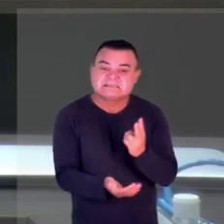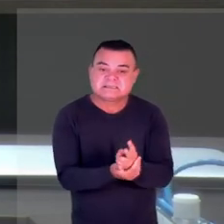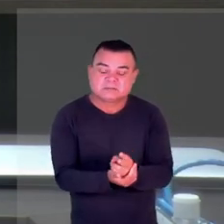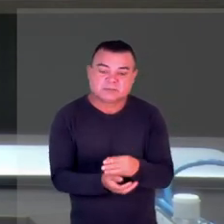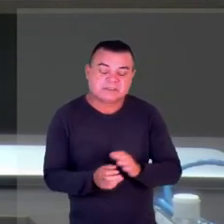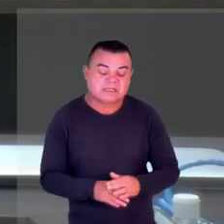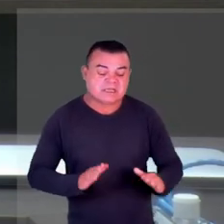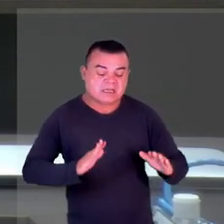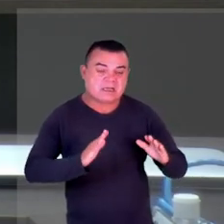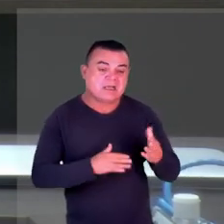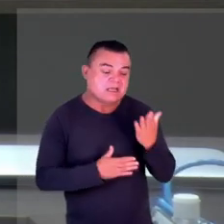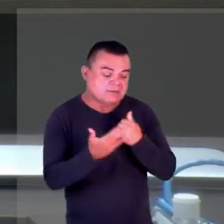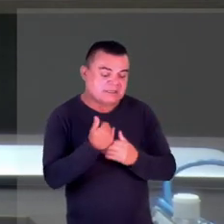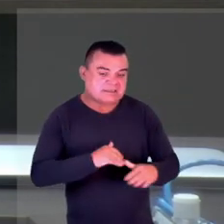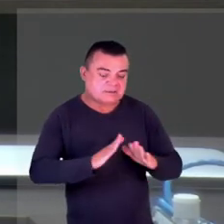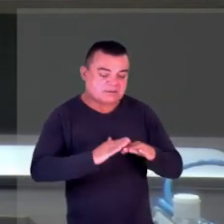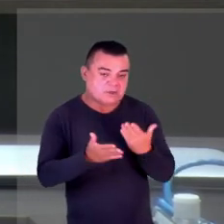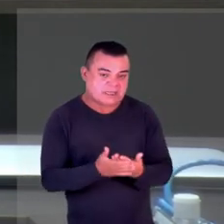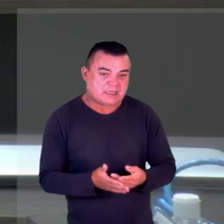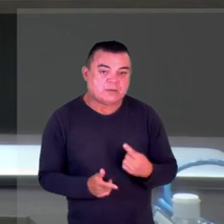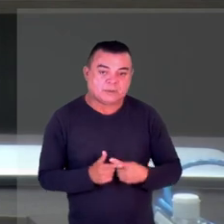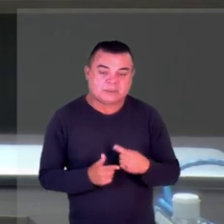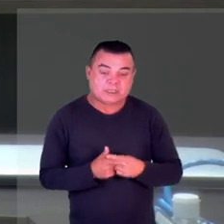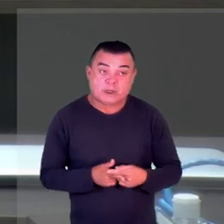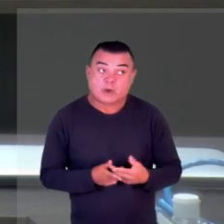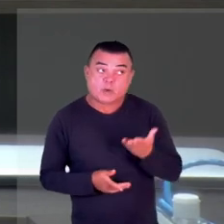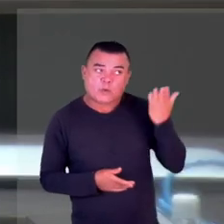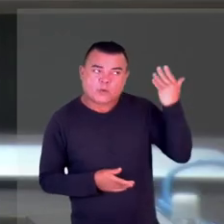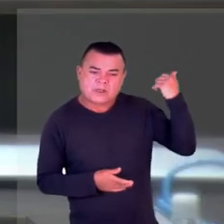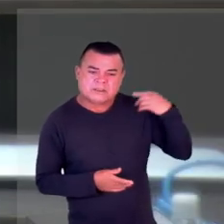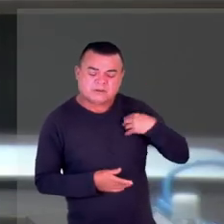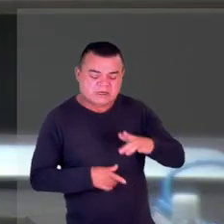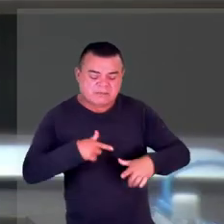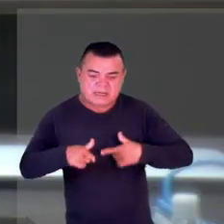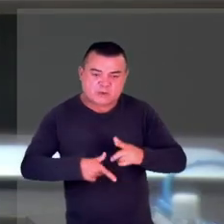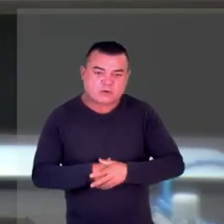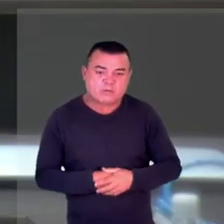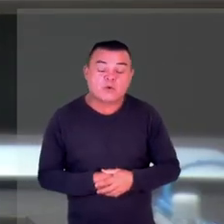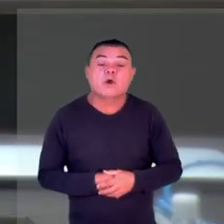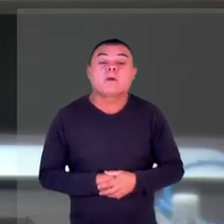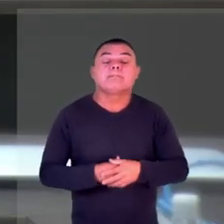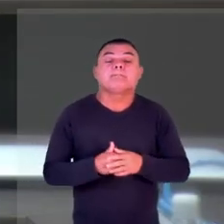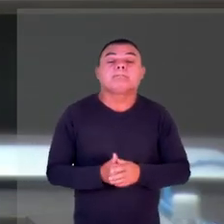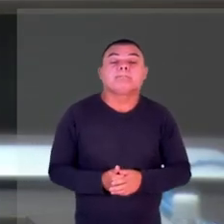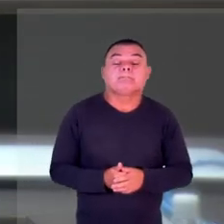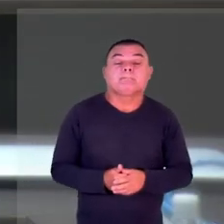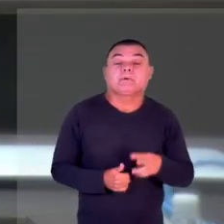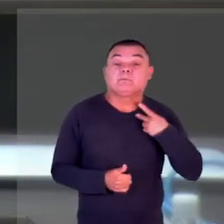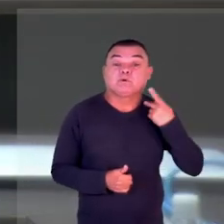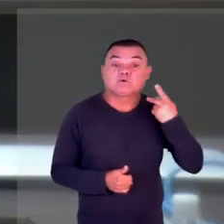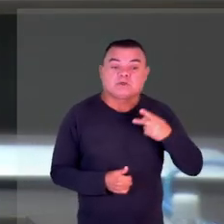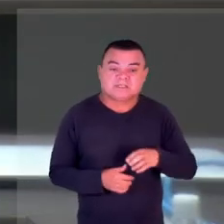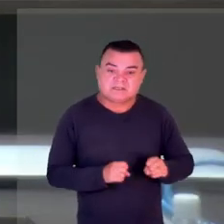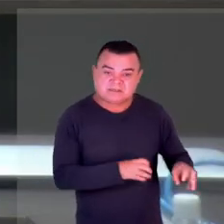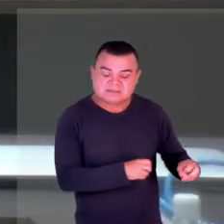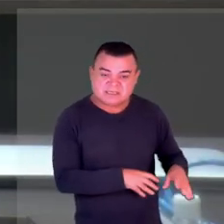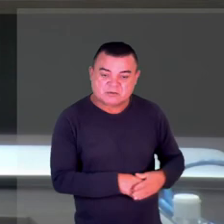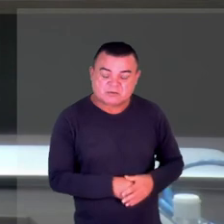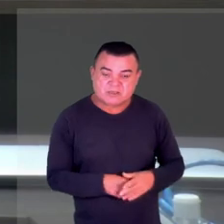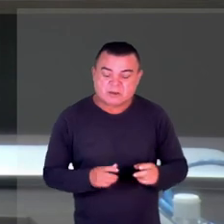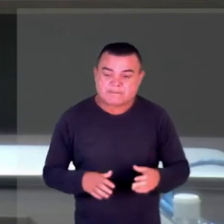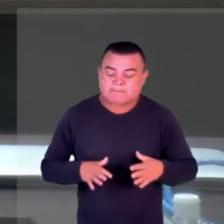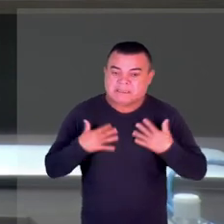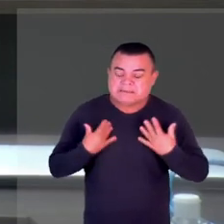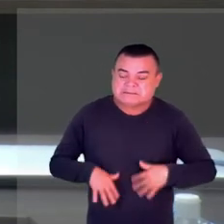escolar porque quando eu fui um período promotora da educação é gigantesca a violação do